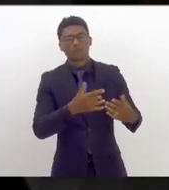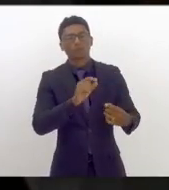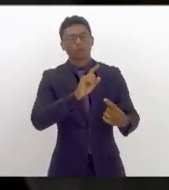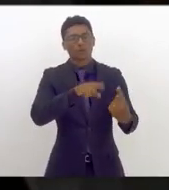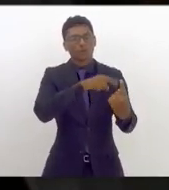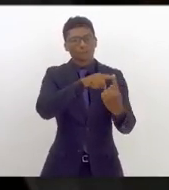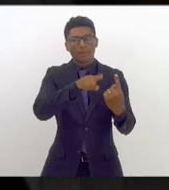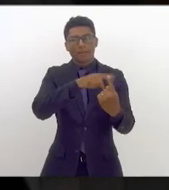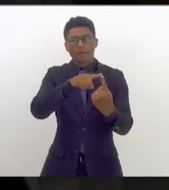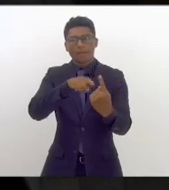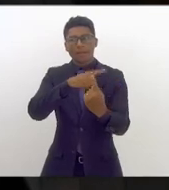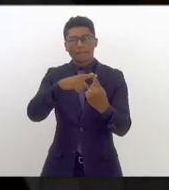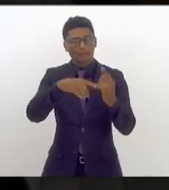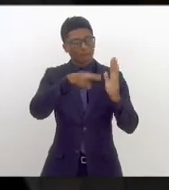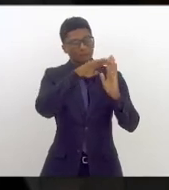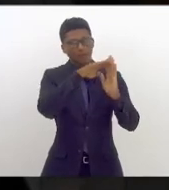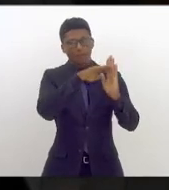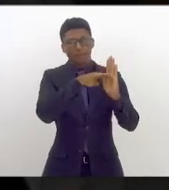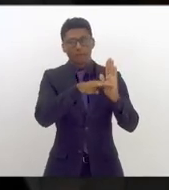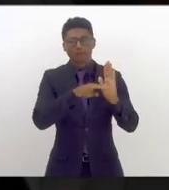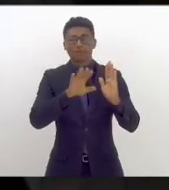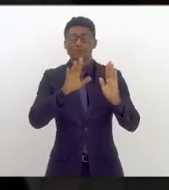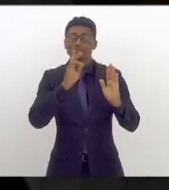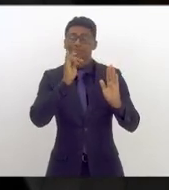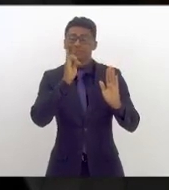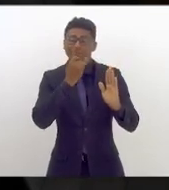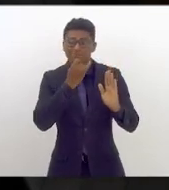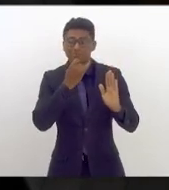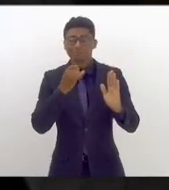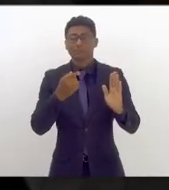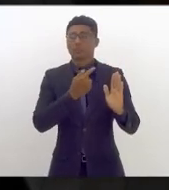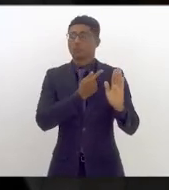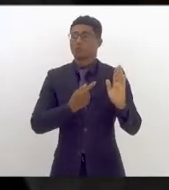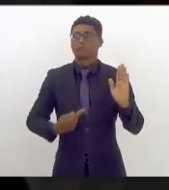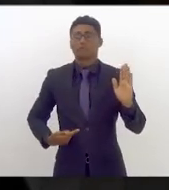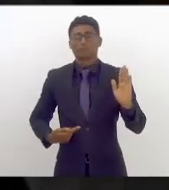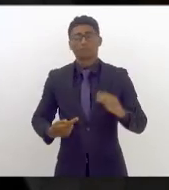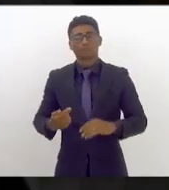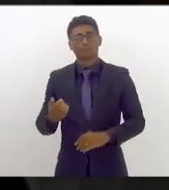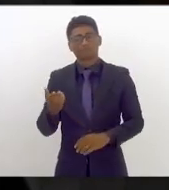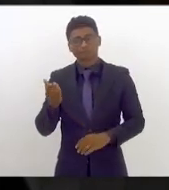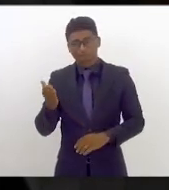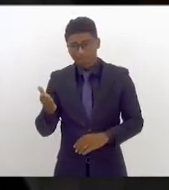dá uma diretriz para a política pública, mas, infelizmente, nem no governo,